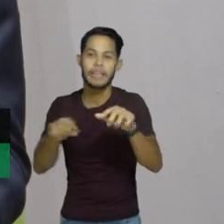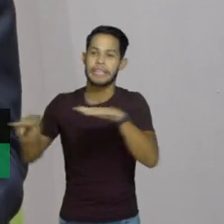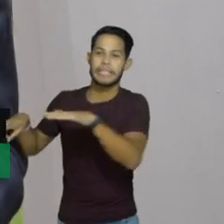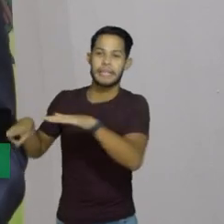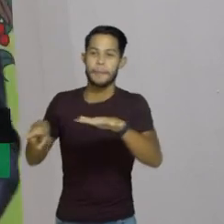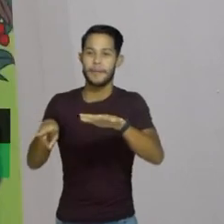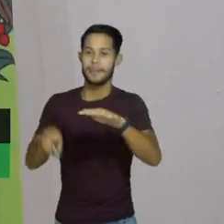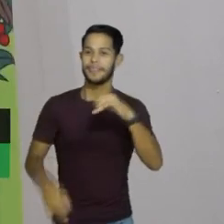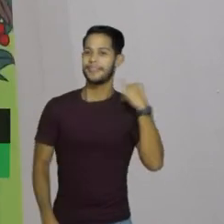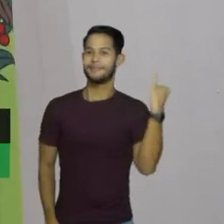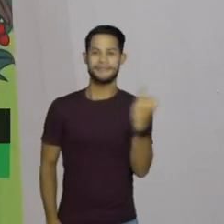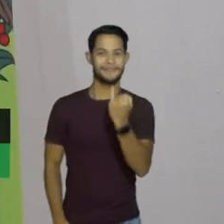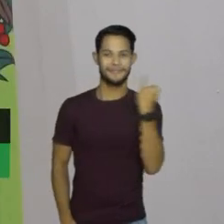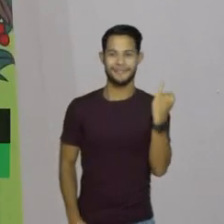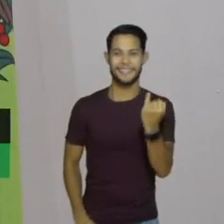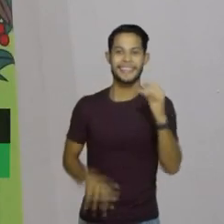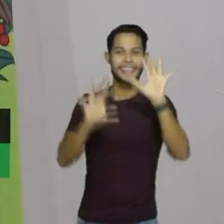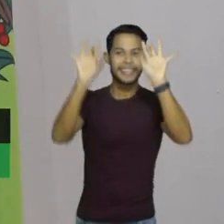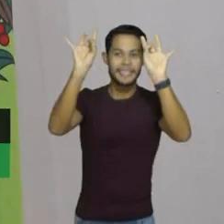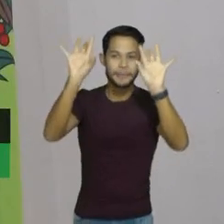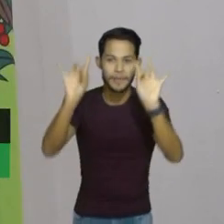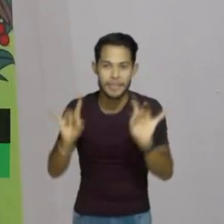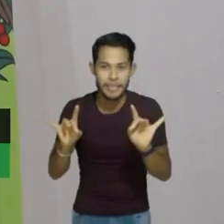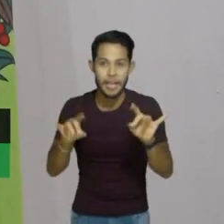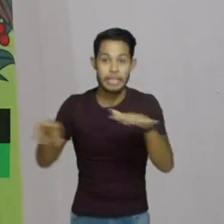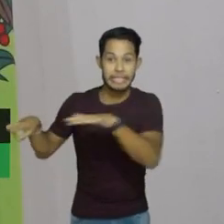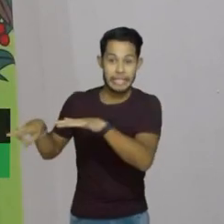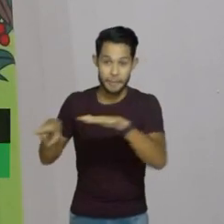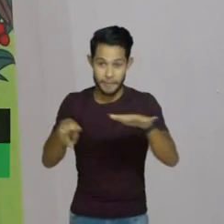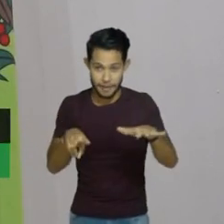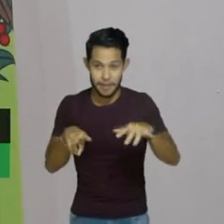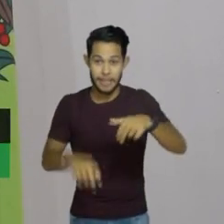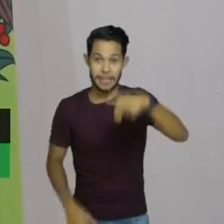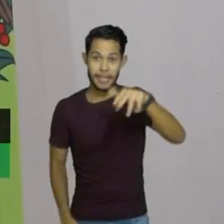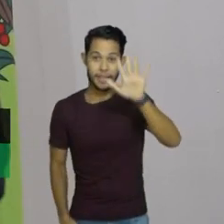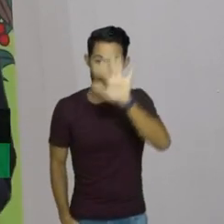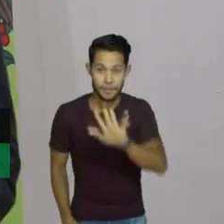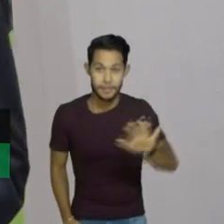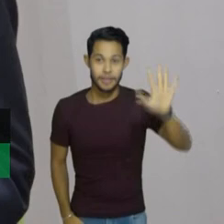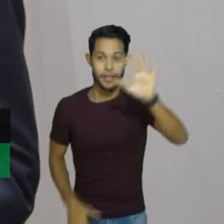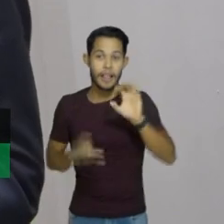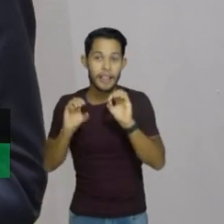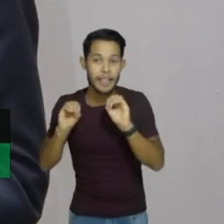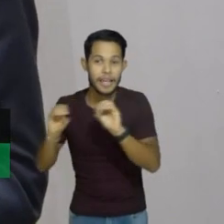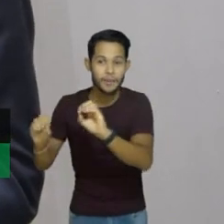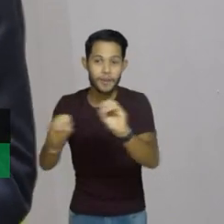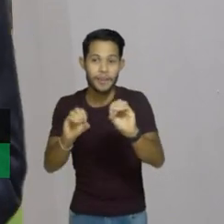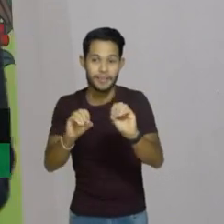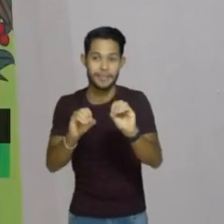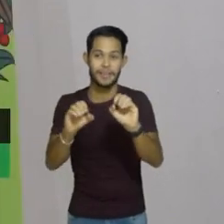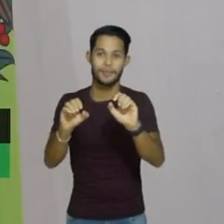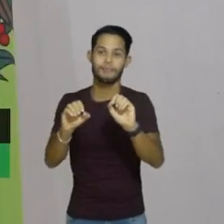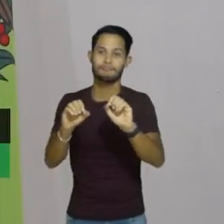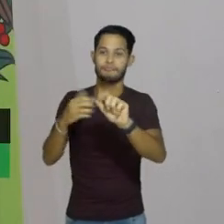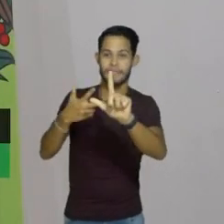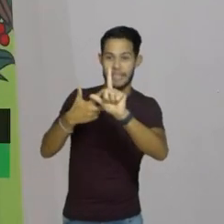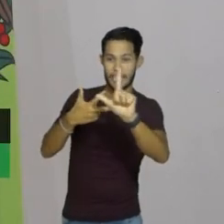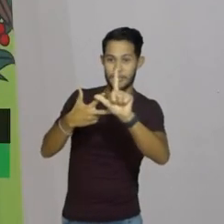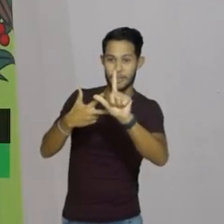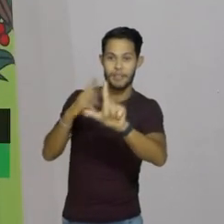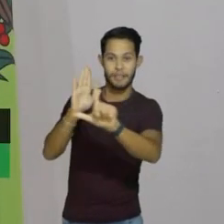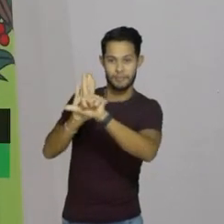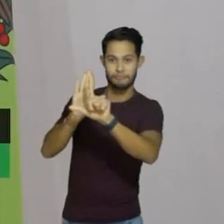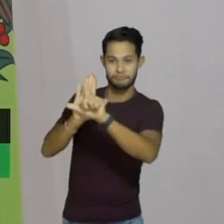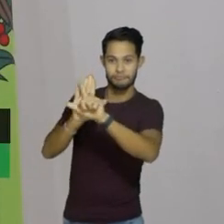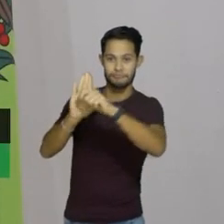especial, que é a Semana Nacional da Educação Legislativa. Porque exatamente amanhã, quarta-feira, dia 15, se celebra uma